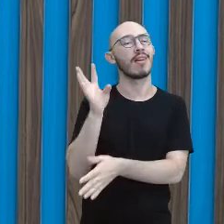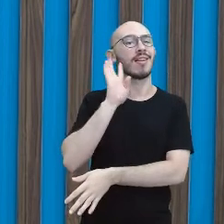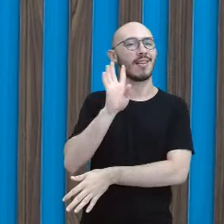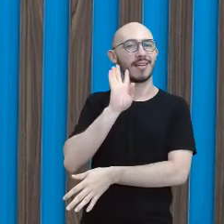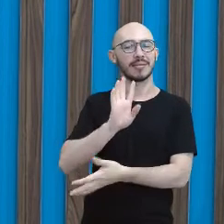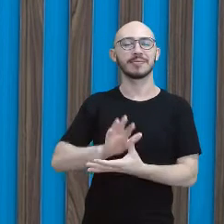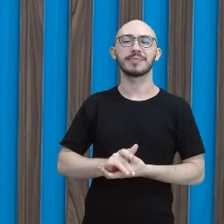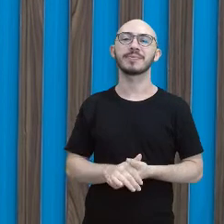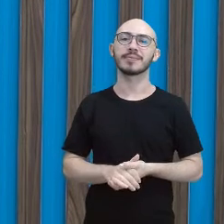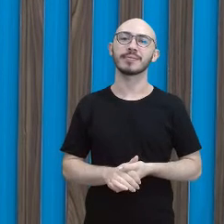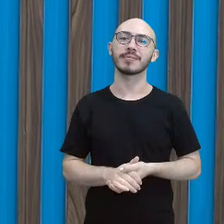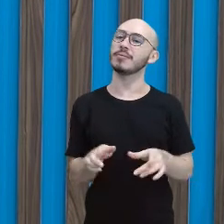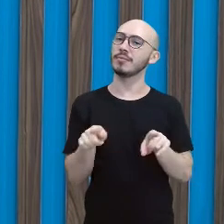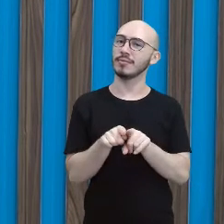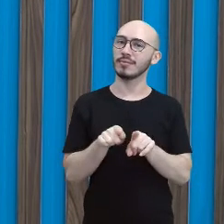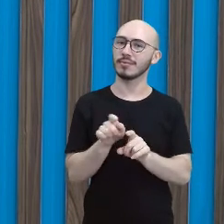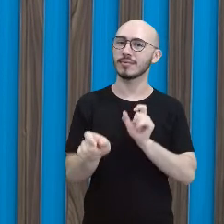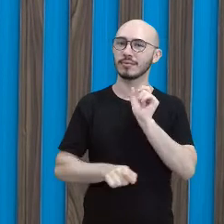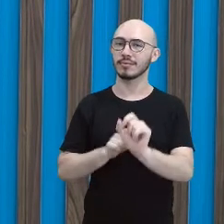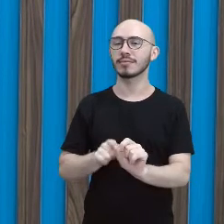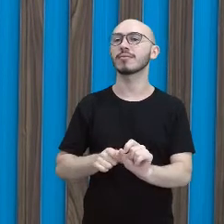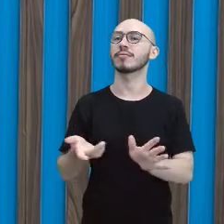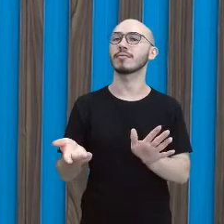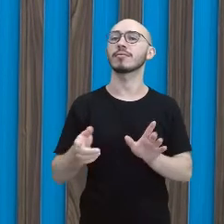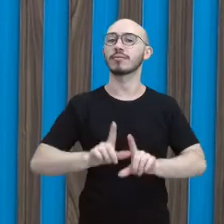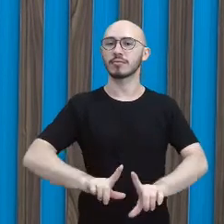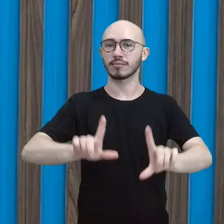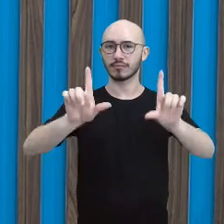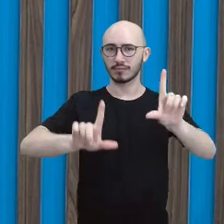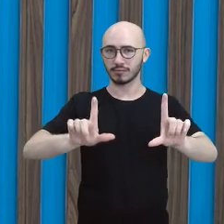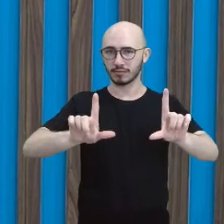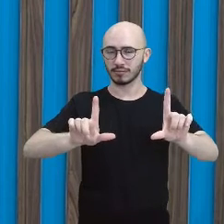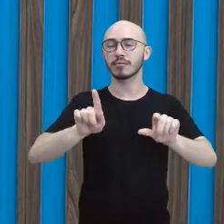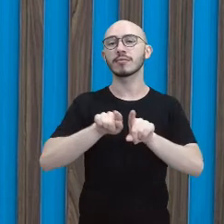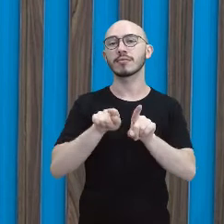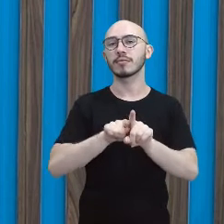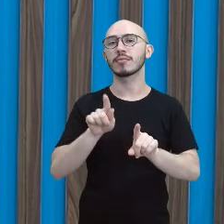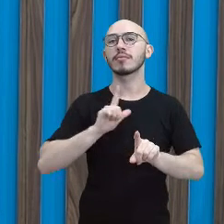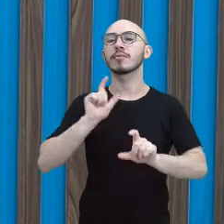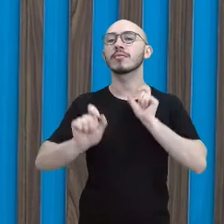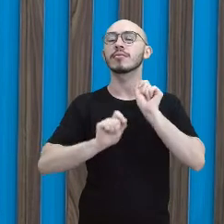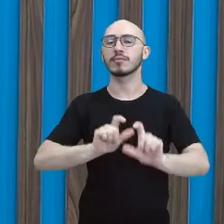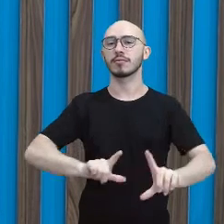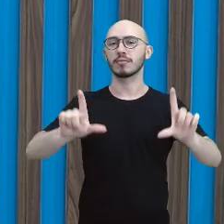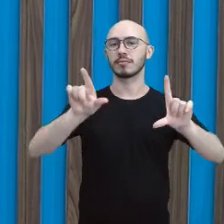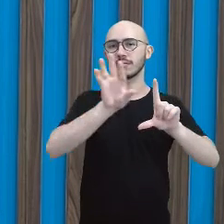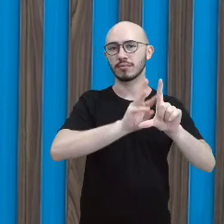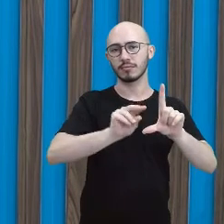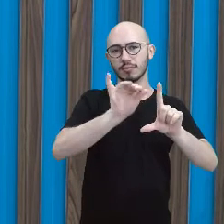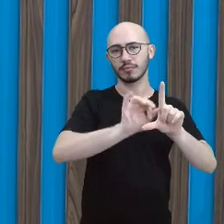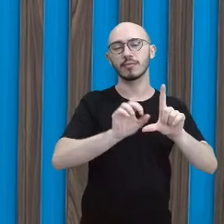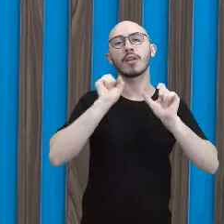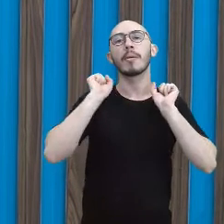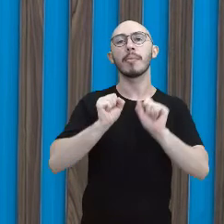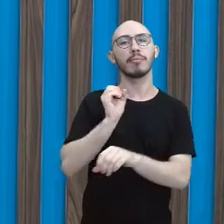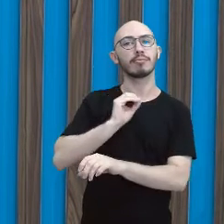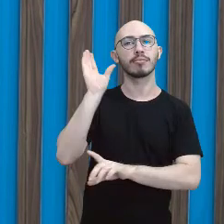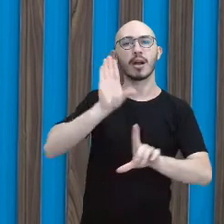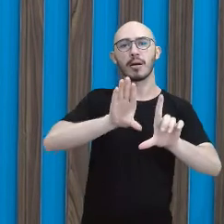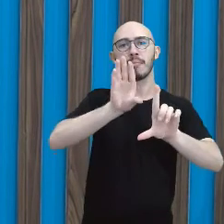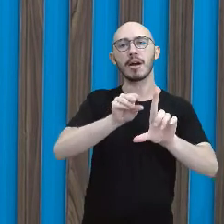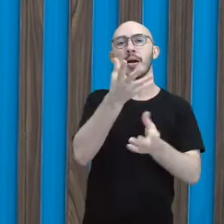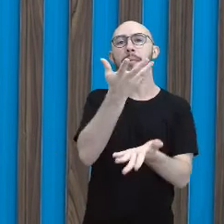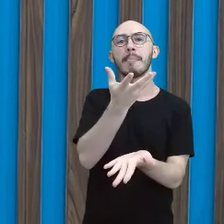legal. E também, eu acho que Devinho já colocou aí na tela, né? Tiago já comentou também, aparece aí um QR Code para você fazer o acesso